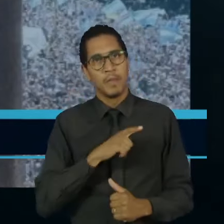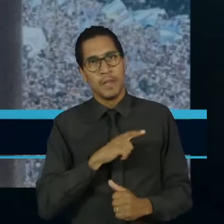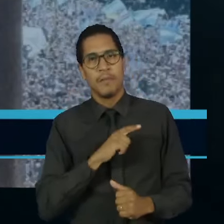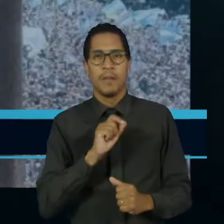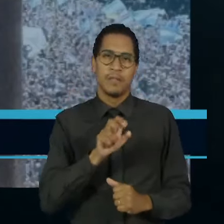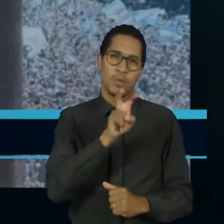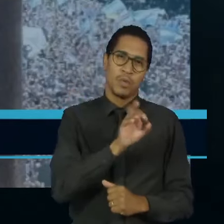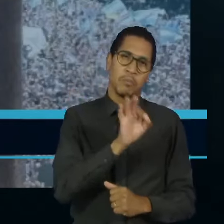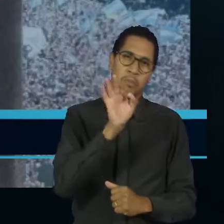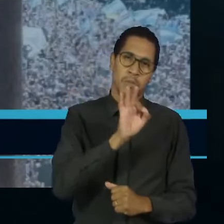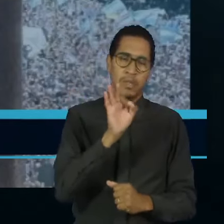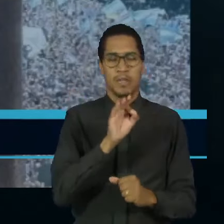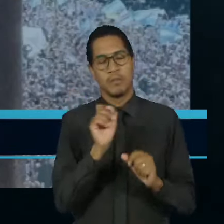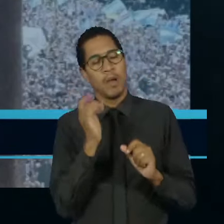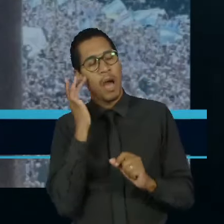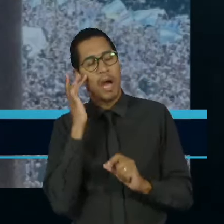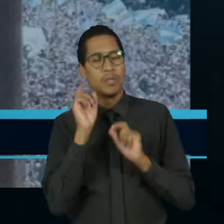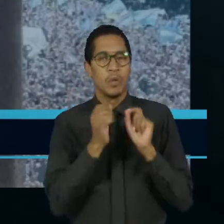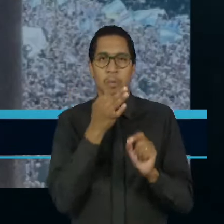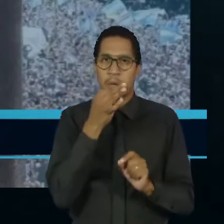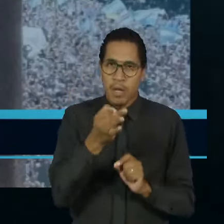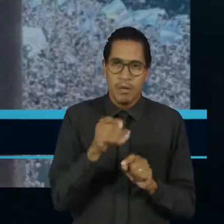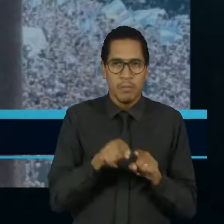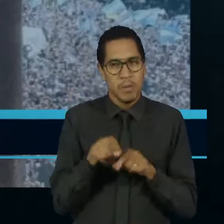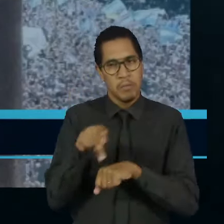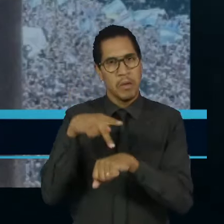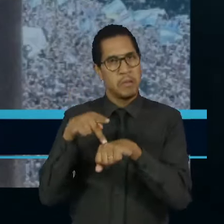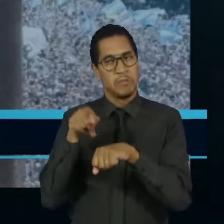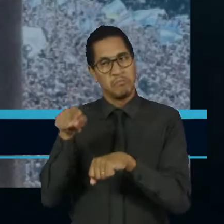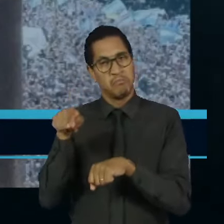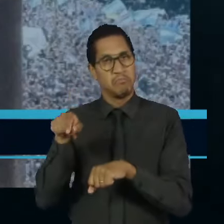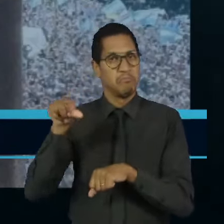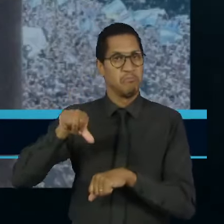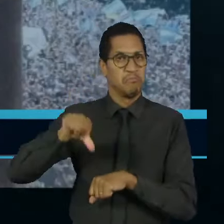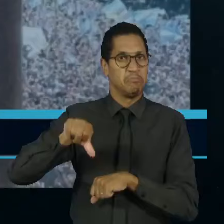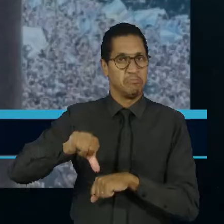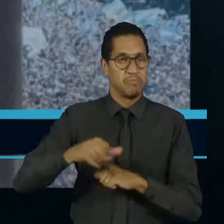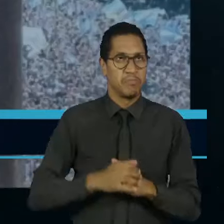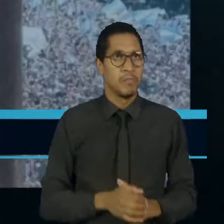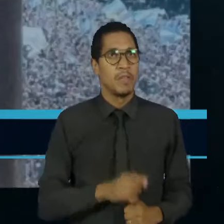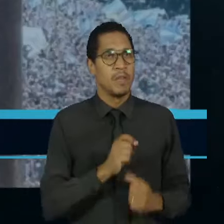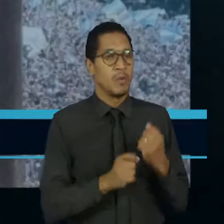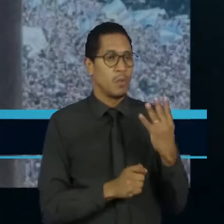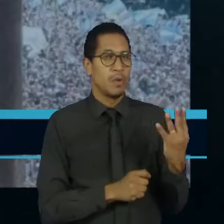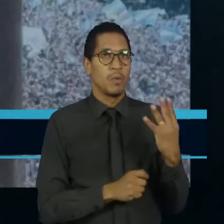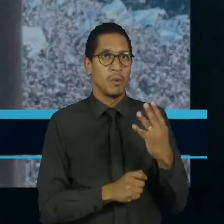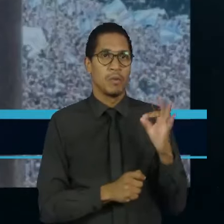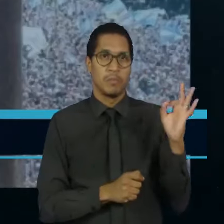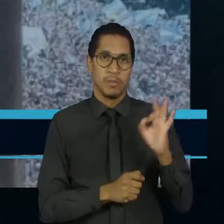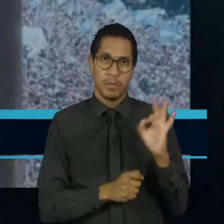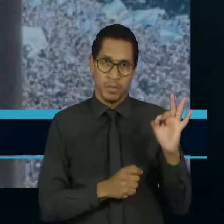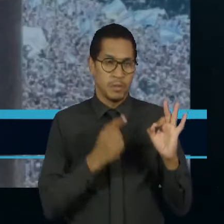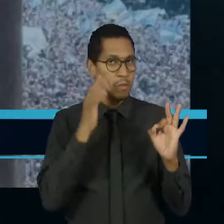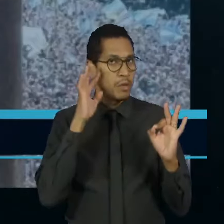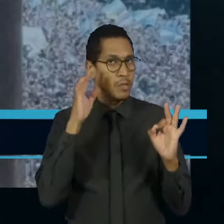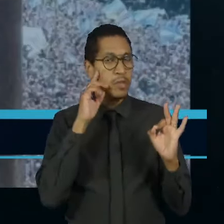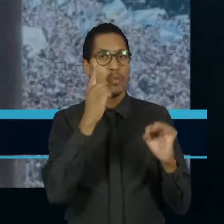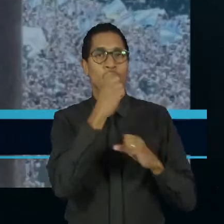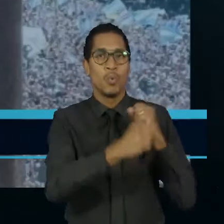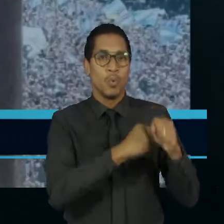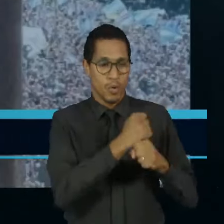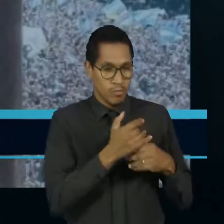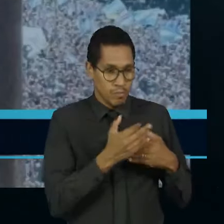país caminha na direção errada e 44% acreditam que a situação estará ruim daqui a um ano e